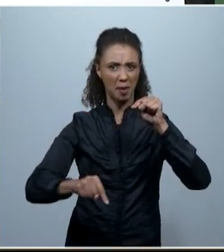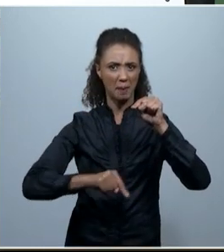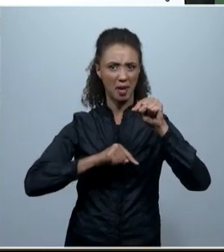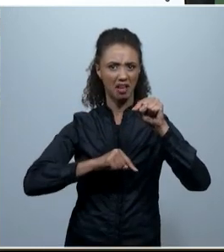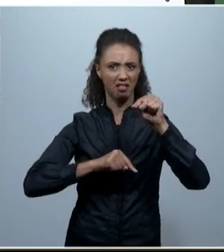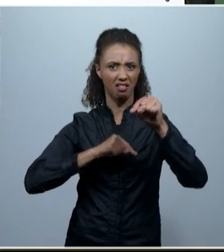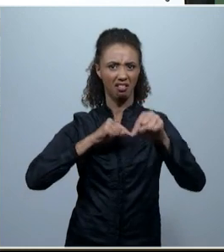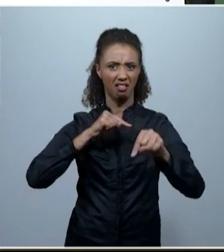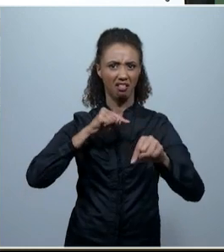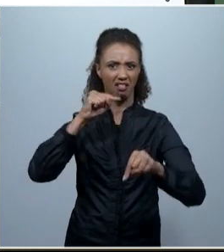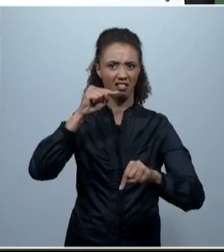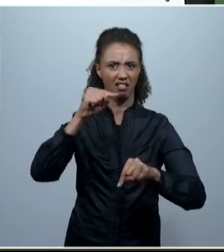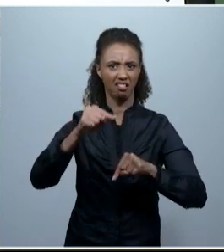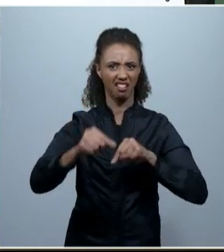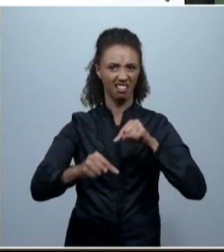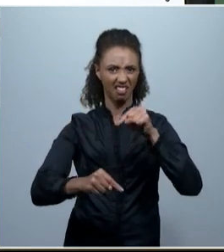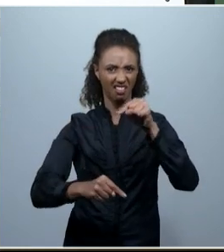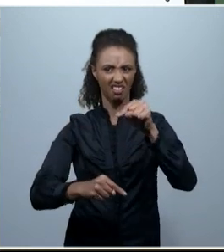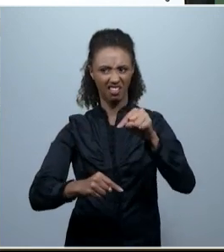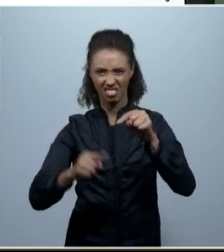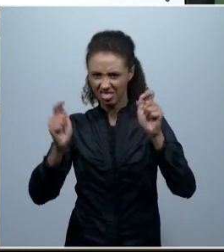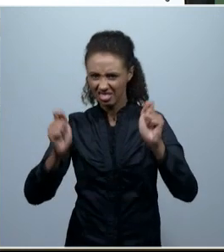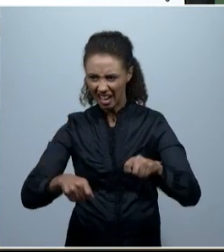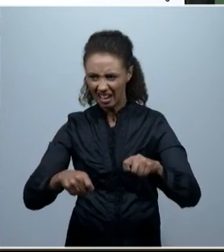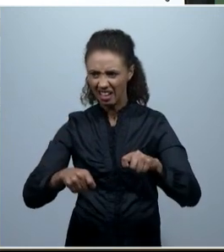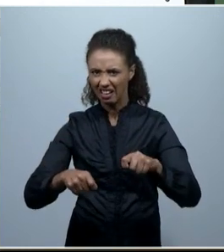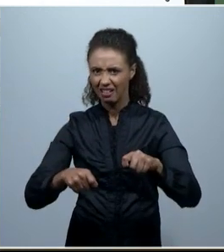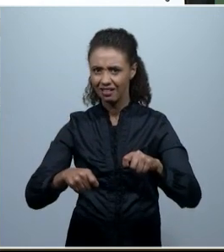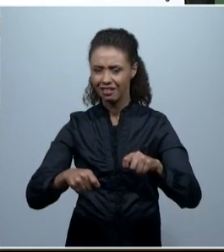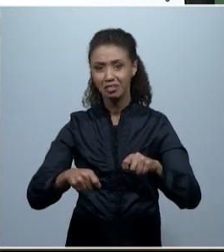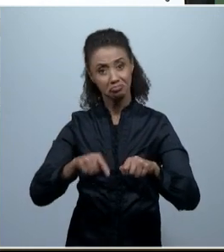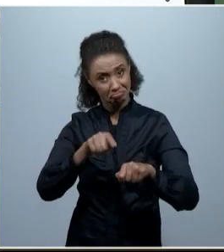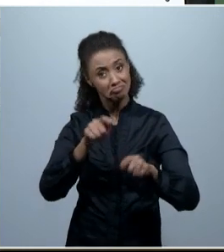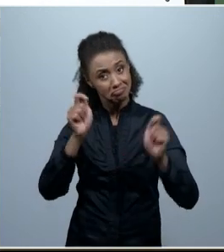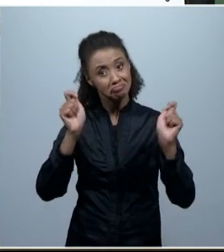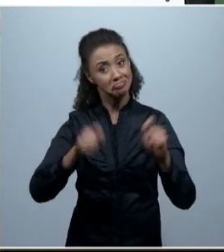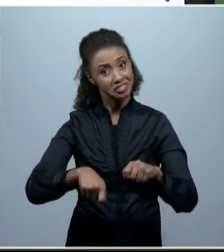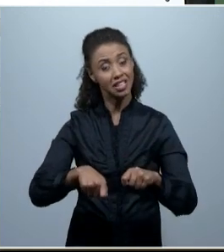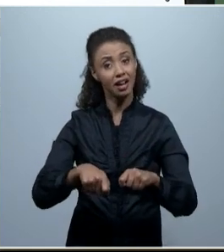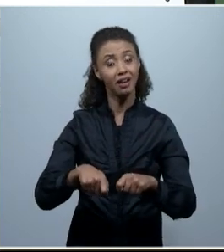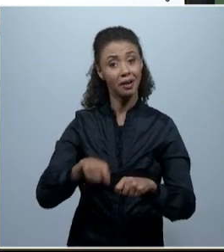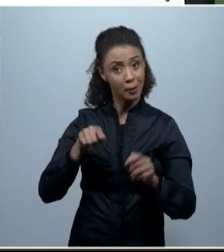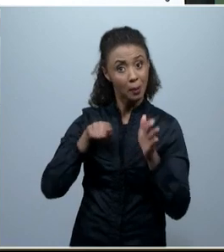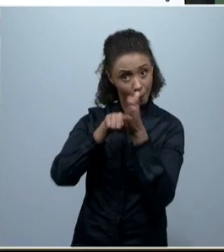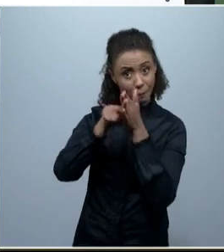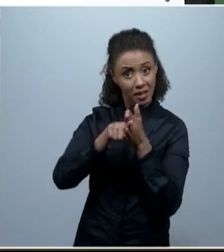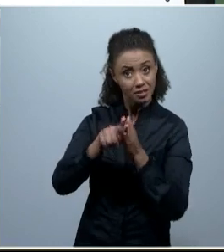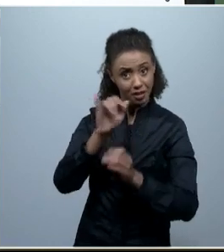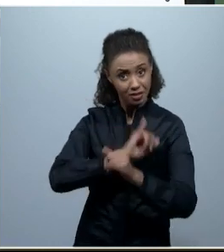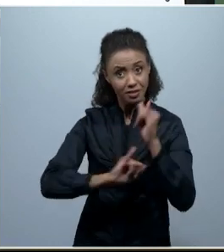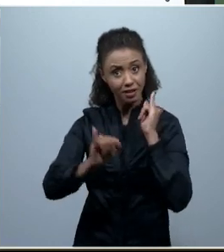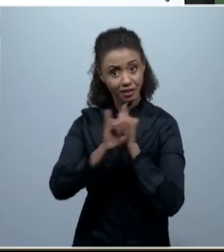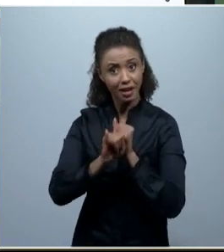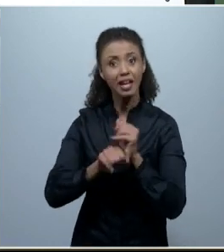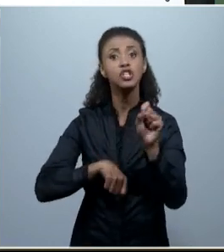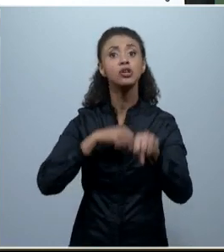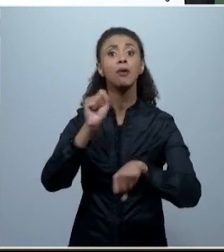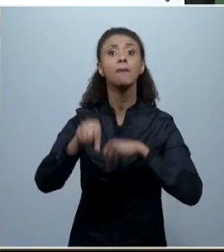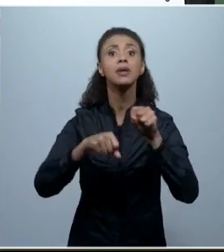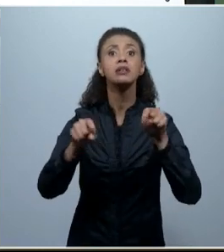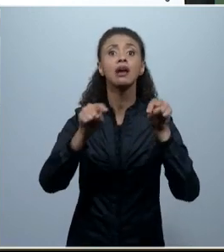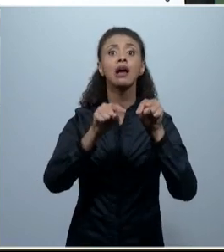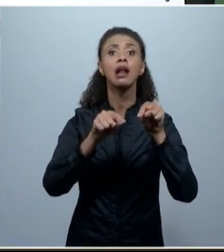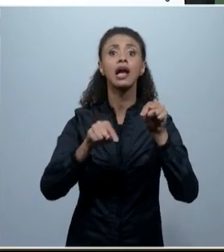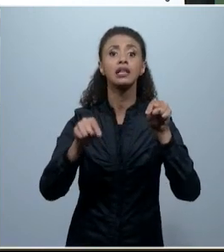legal a vocês procurarem vídeos na internet procura por bicicleta de pneu quadrado e vocês vão ver como fazer o asfalto